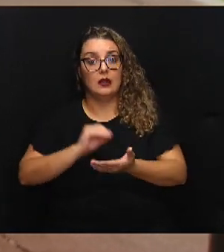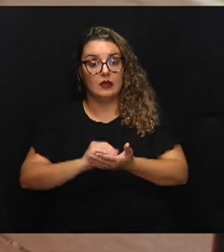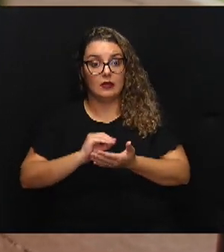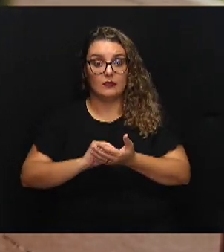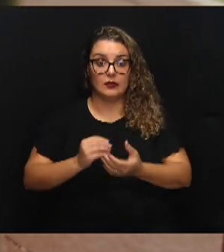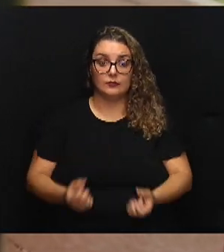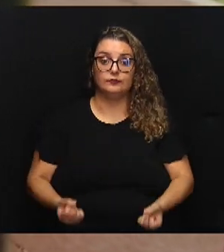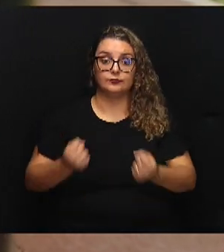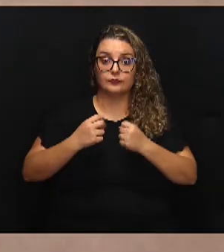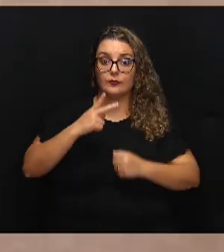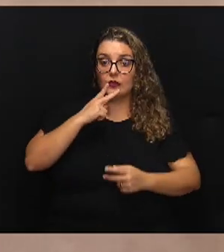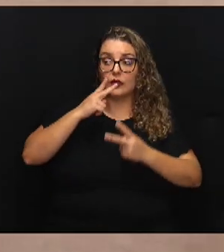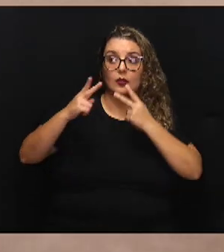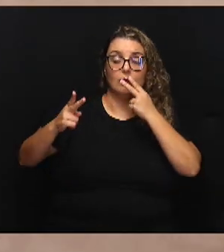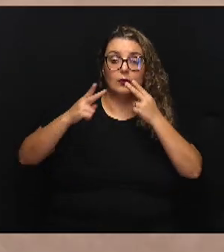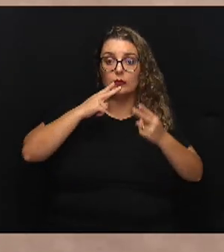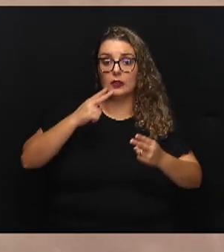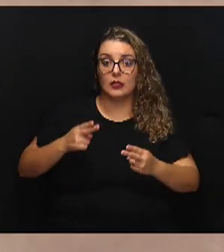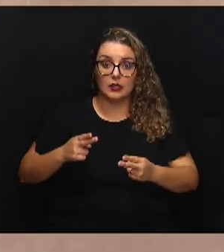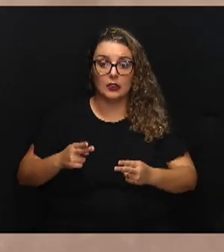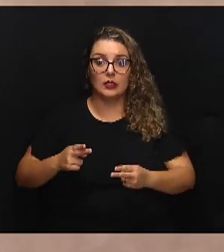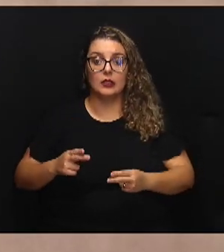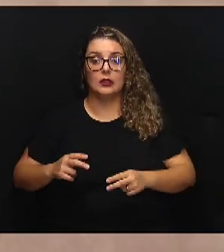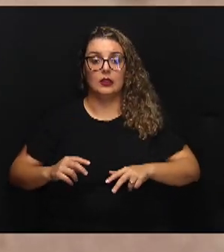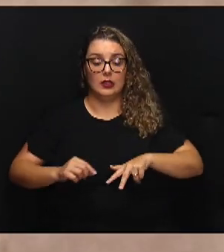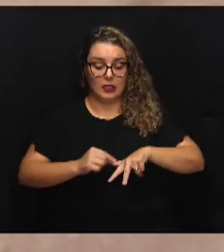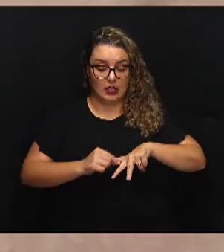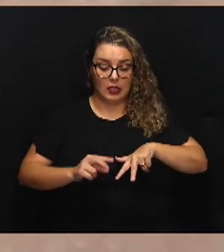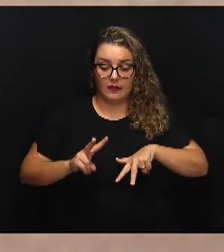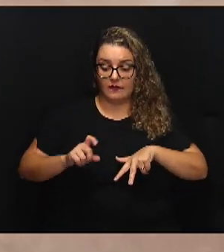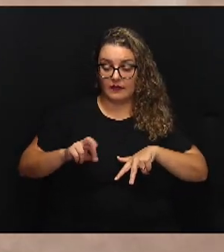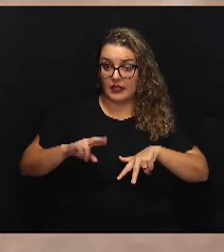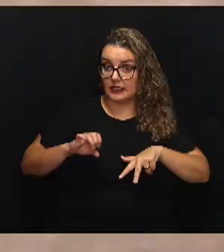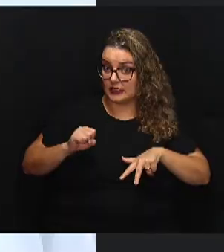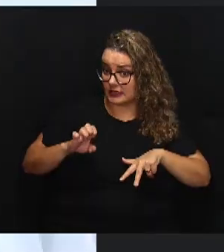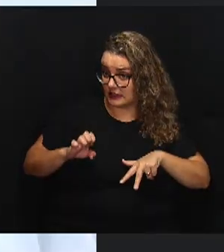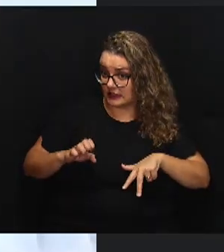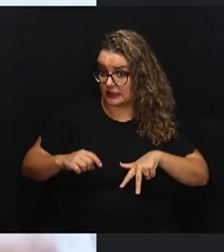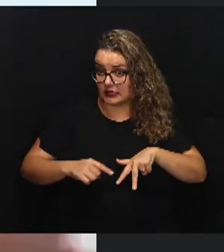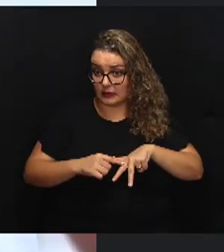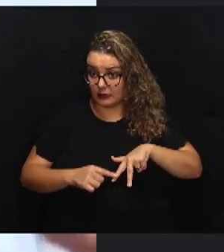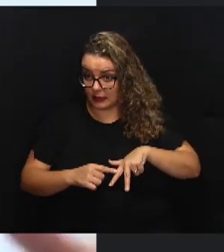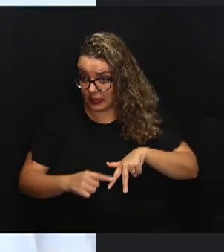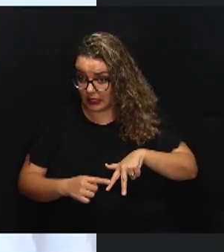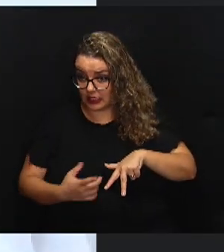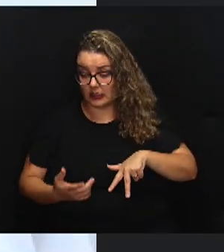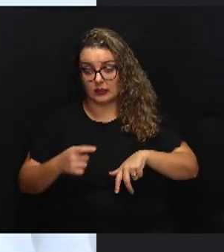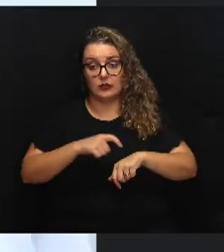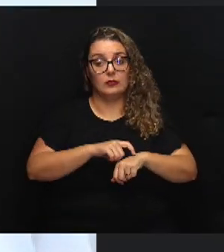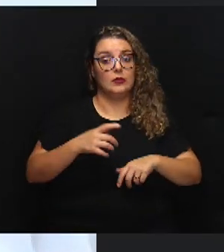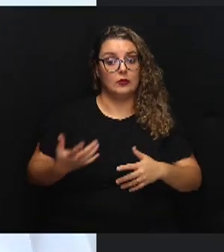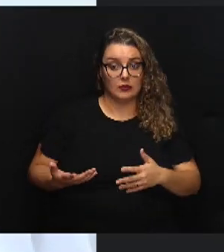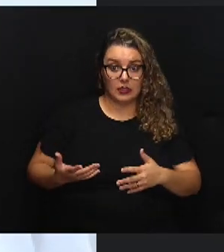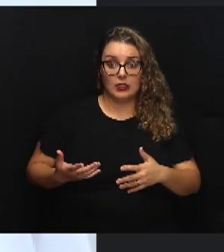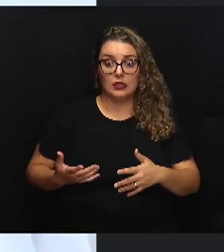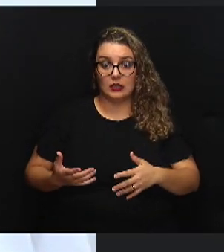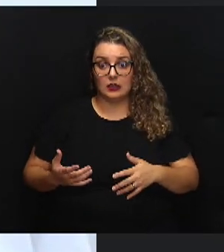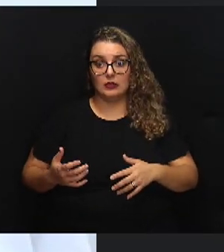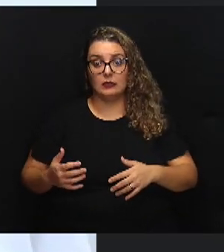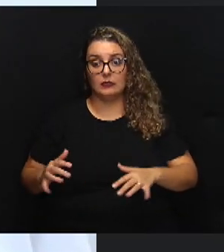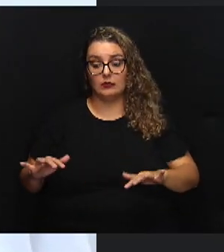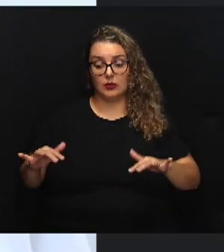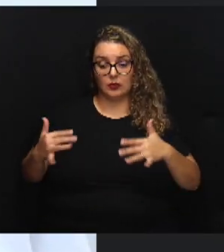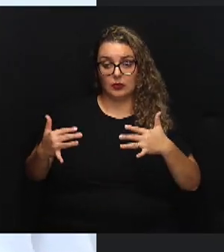exercício, tabagismo, a presença de varizes na perna, uma situação a que você esteja exposto